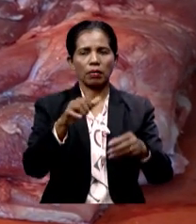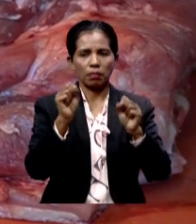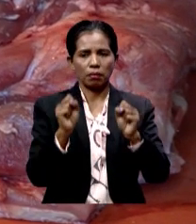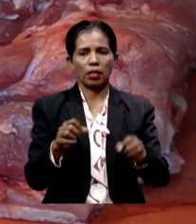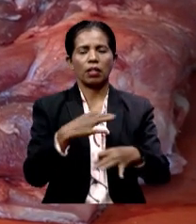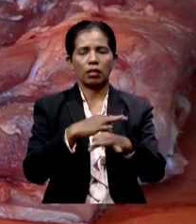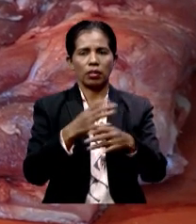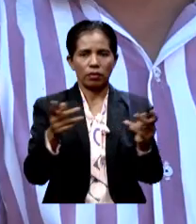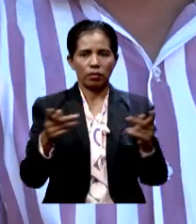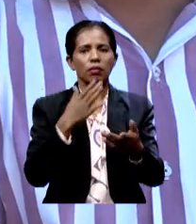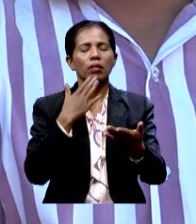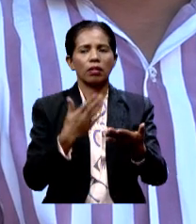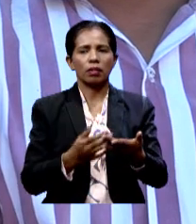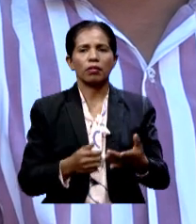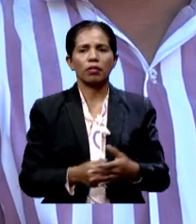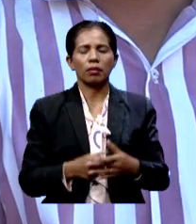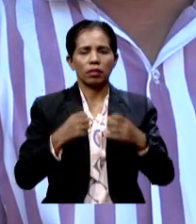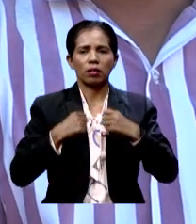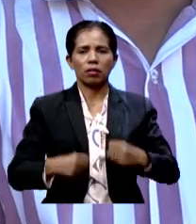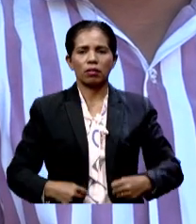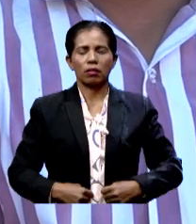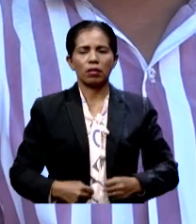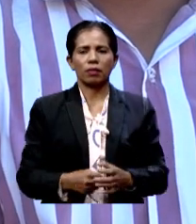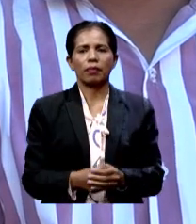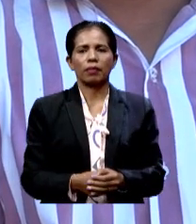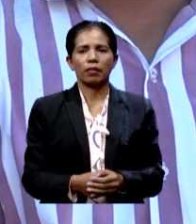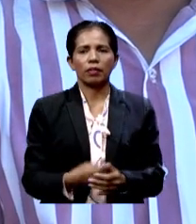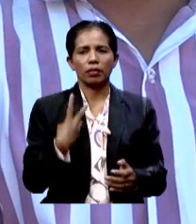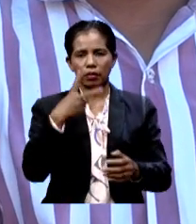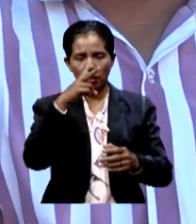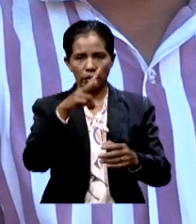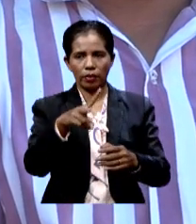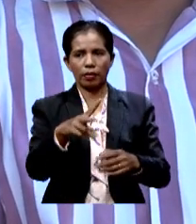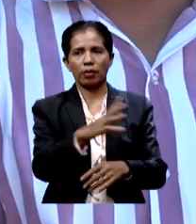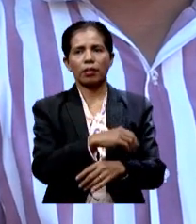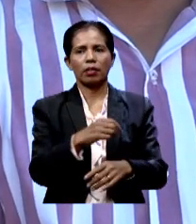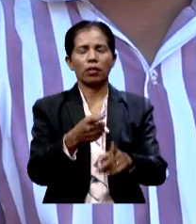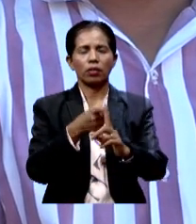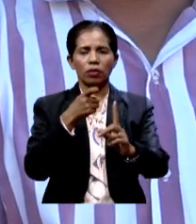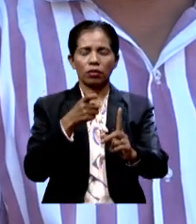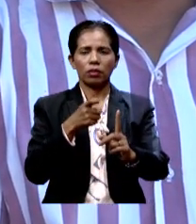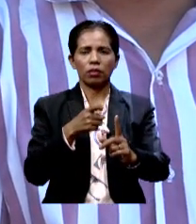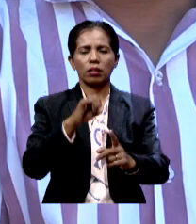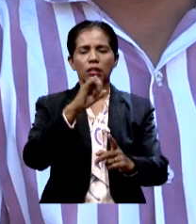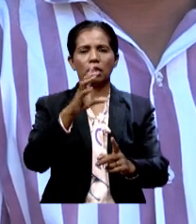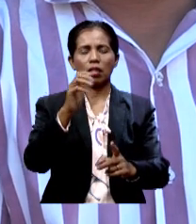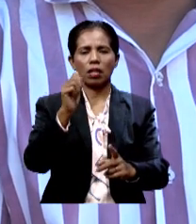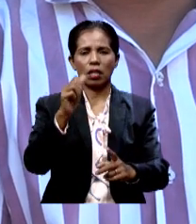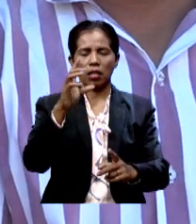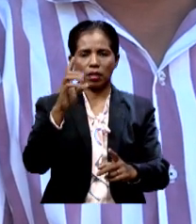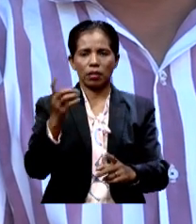hadia condições e parte saúde mos e pa ne interligado parte mos talvez usi ia de rasi